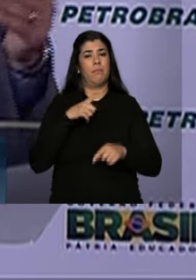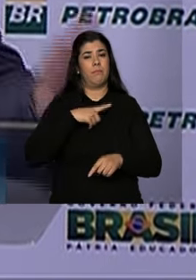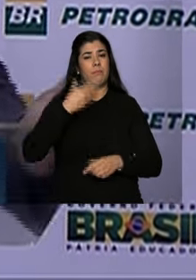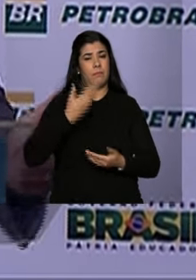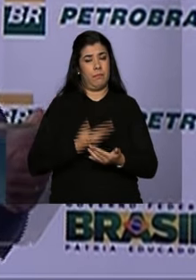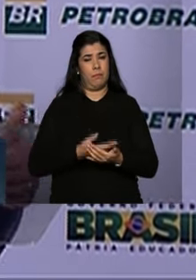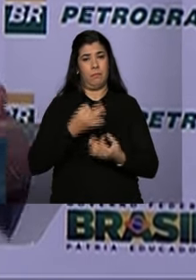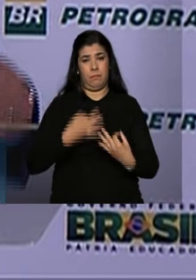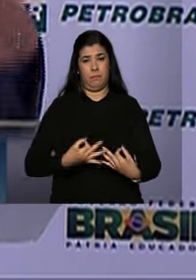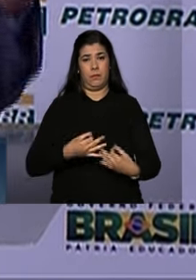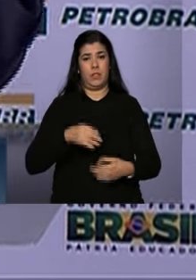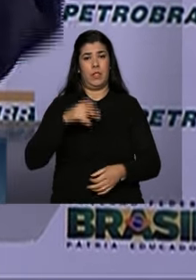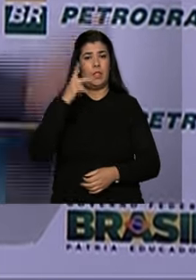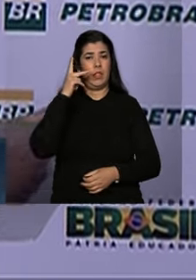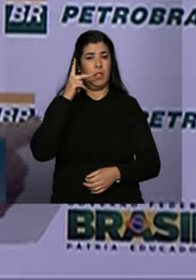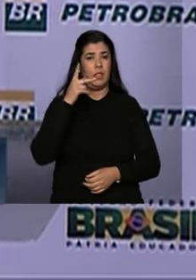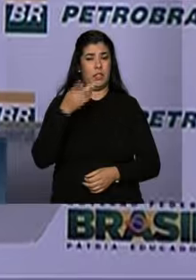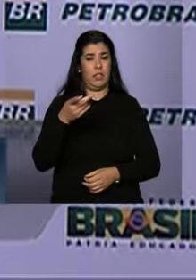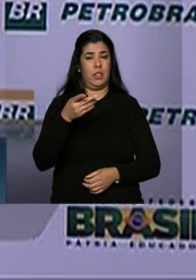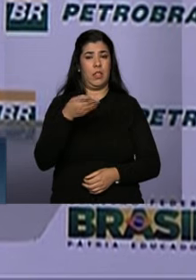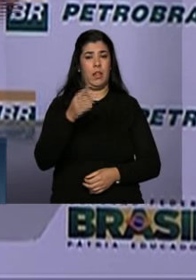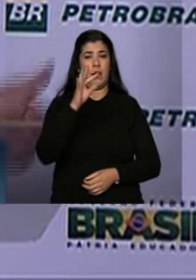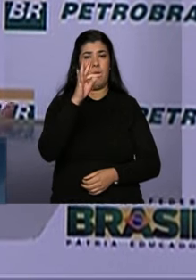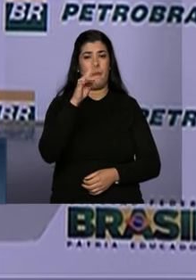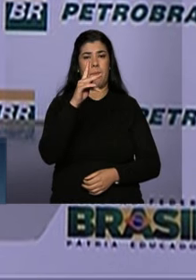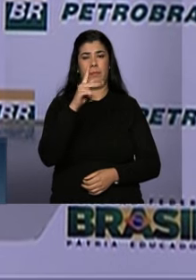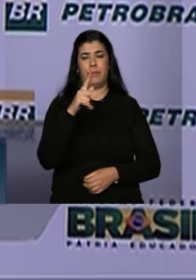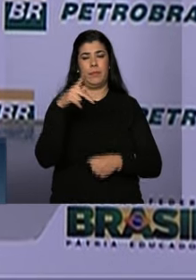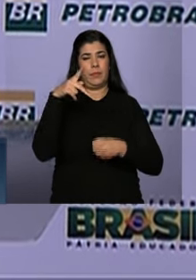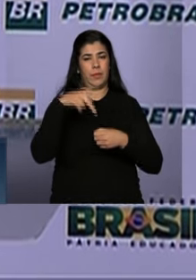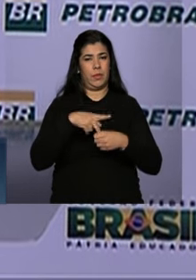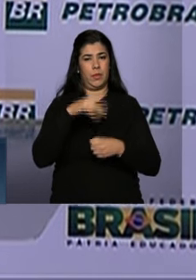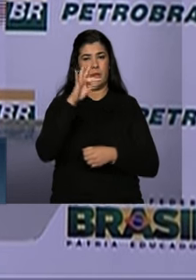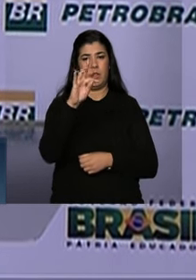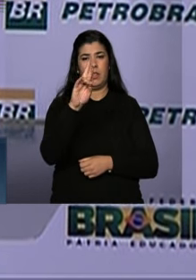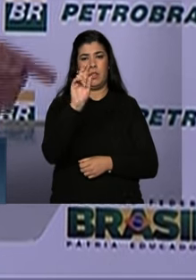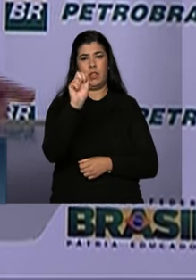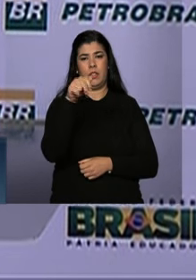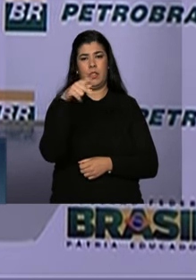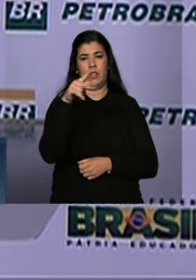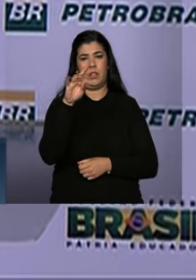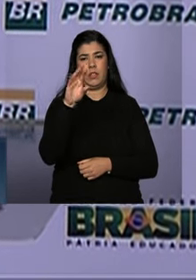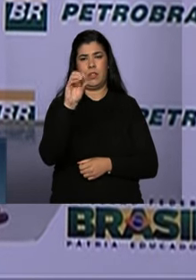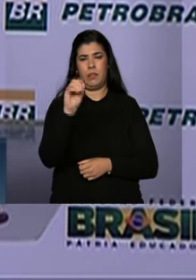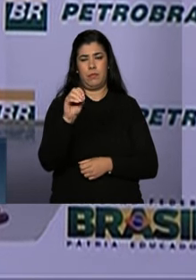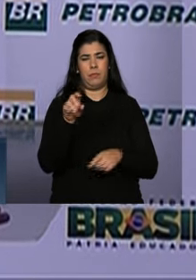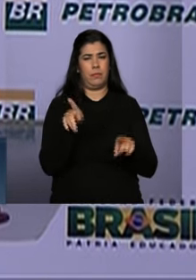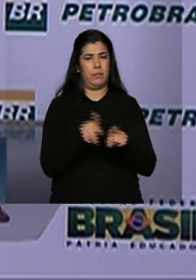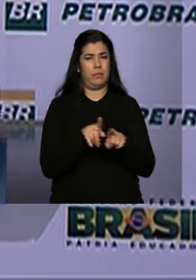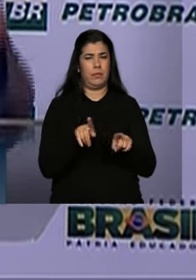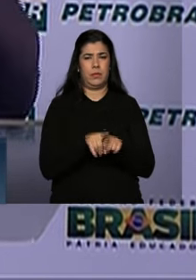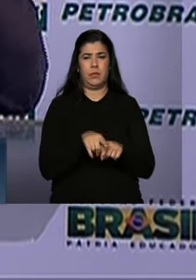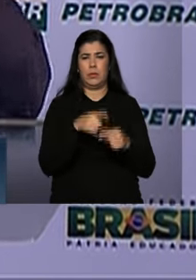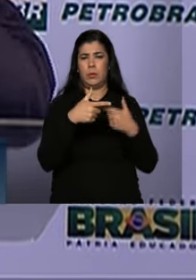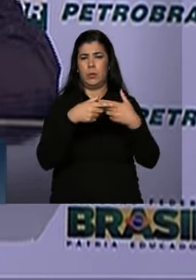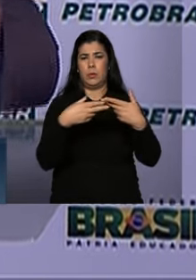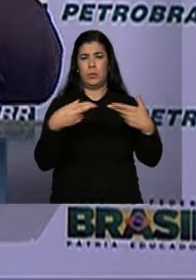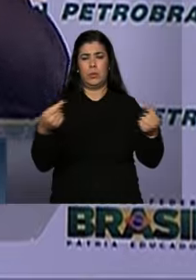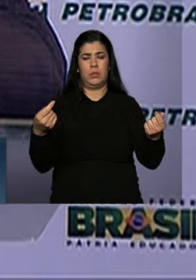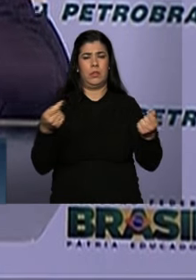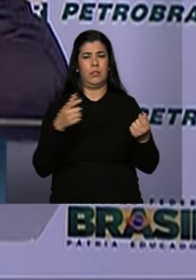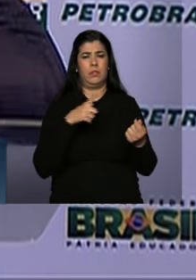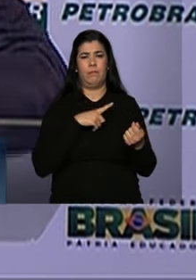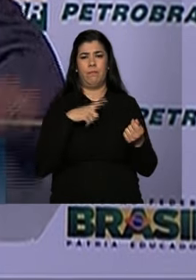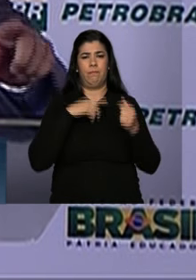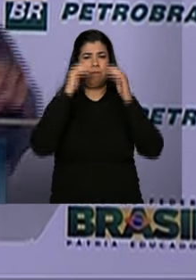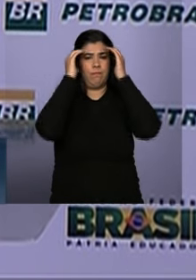que a Petrobras, a Transpreto, o Ministério das Minas e Energias, sob a liderança de Vossa Excelência, e